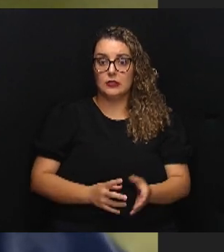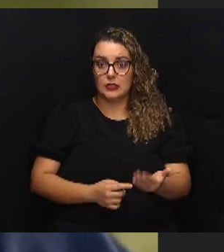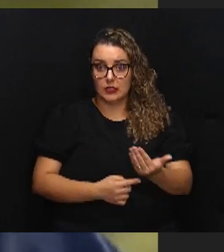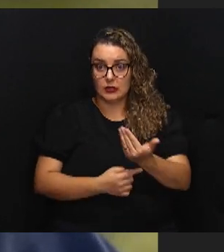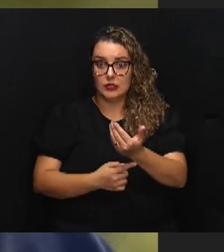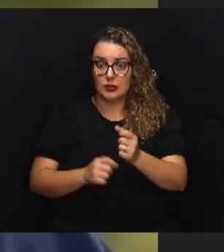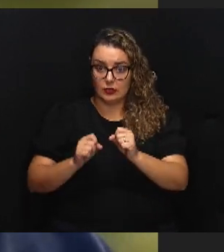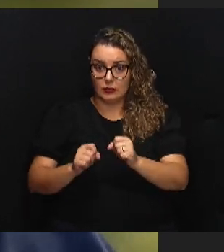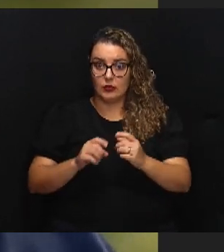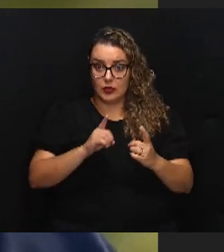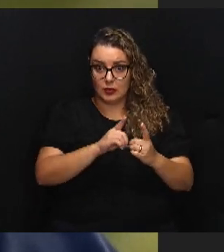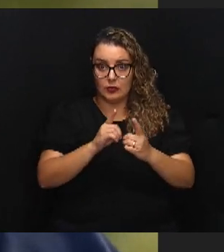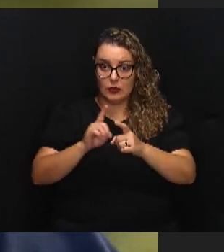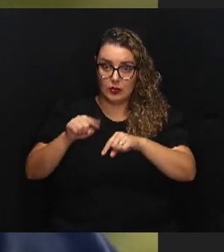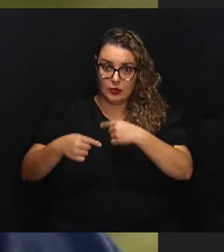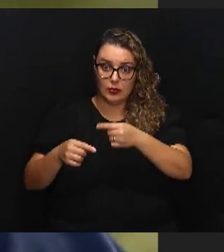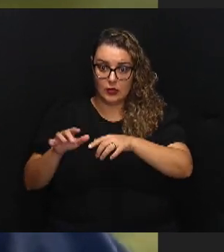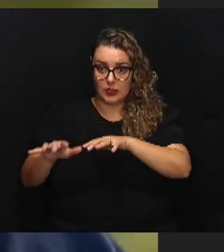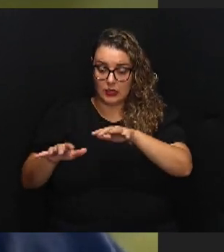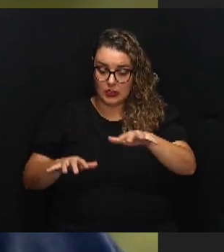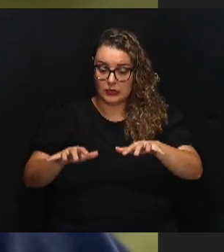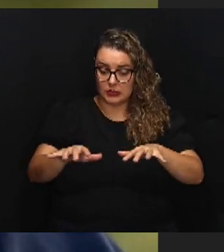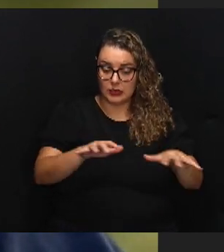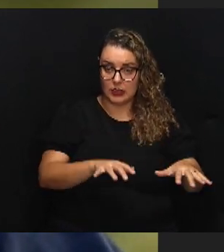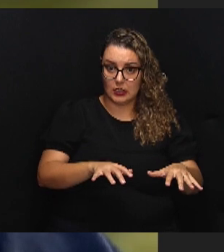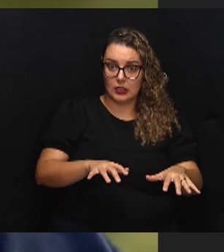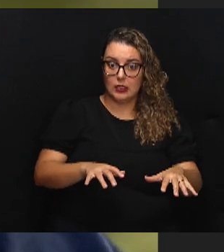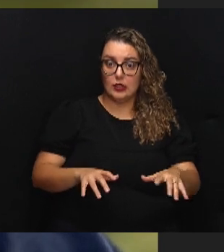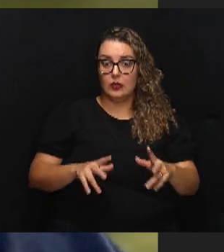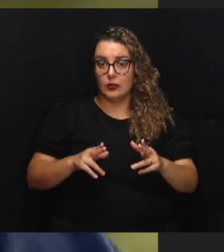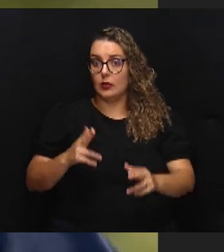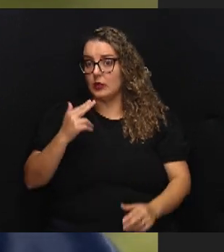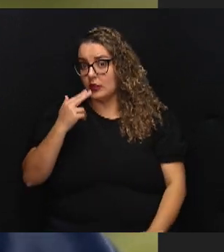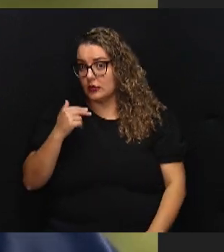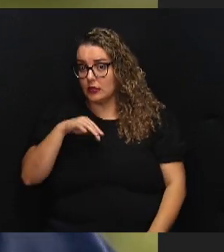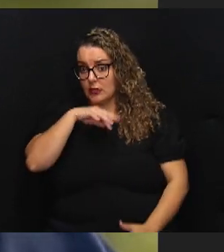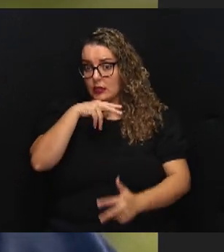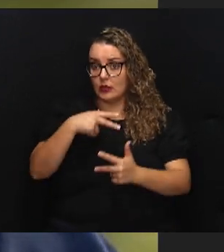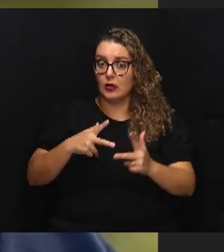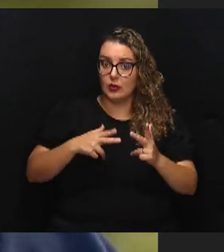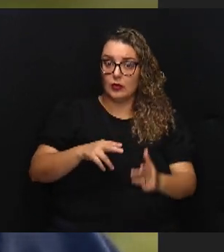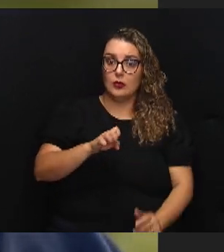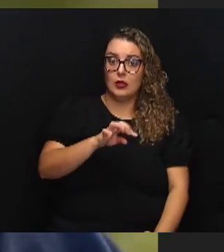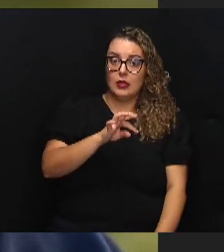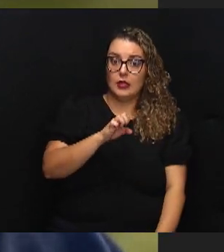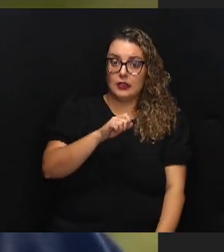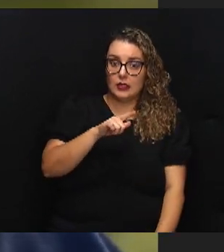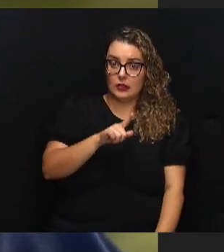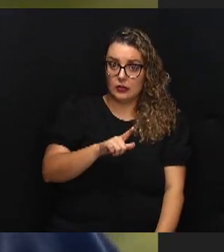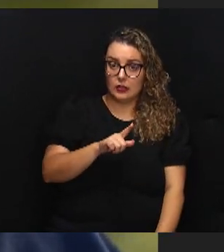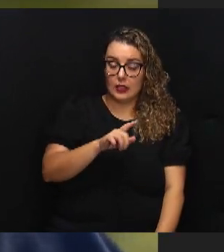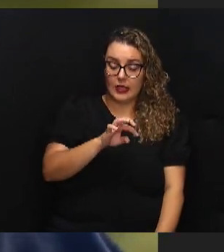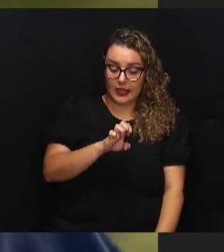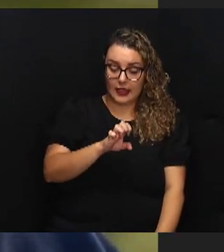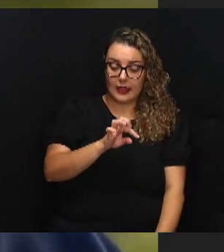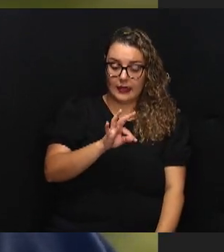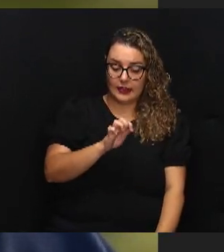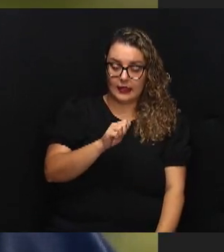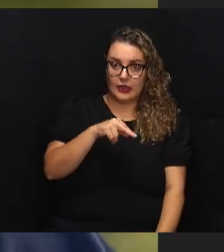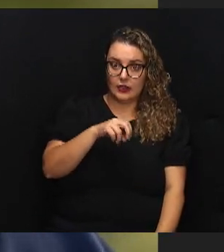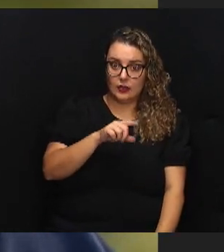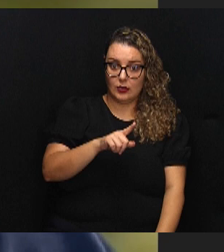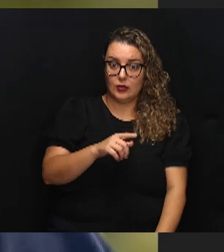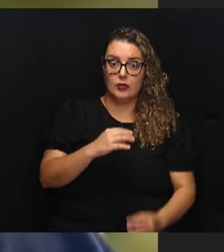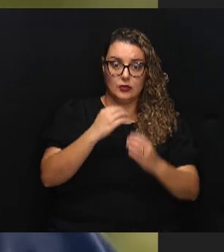pode atender outros setores, como o da nutrição animal, como o do etanol de milho, para aumentar a produtividade. E